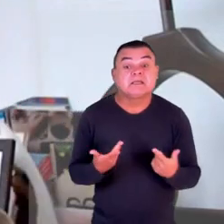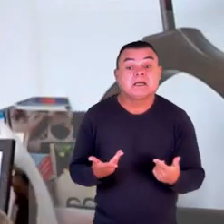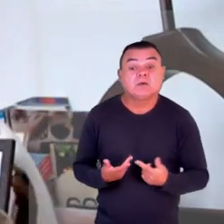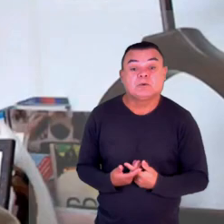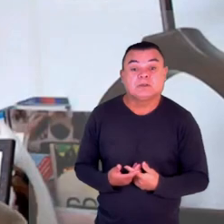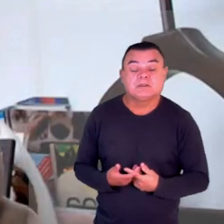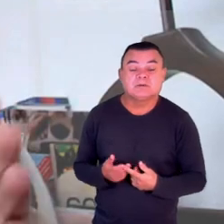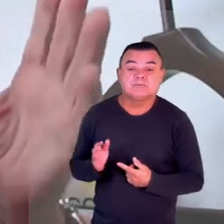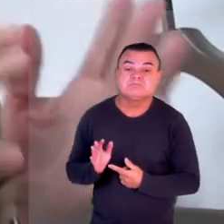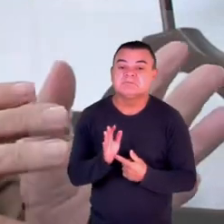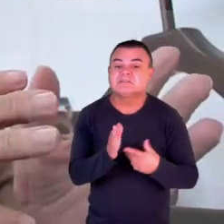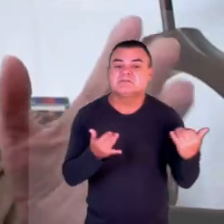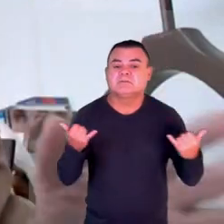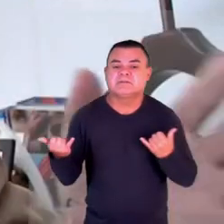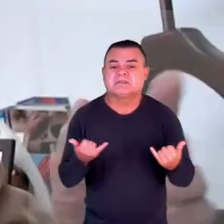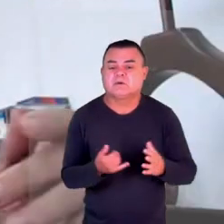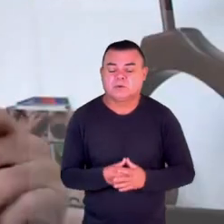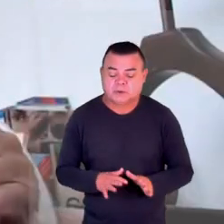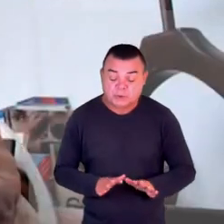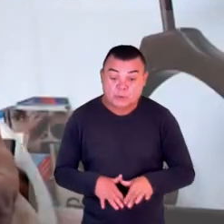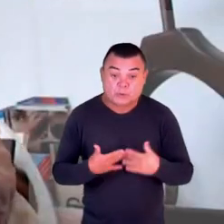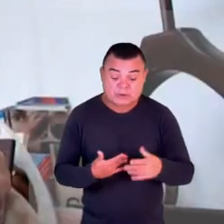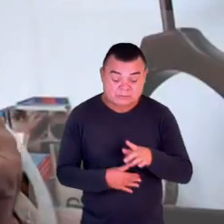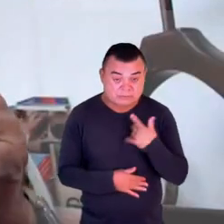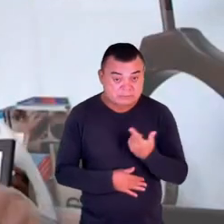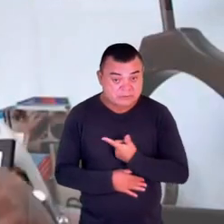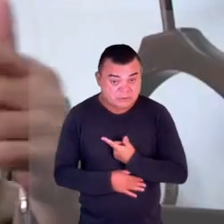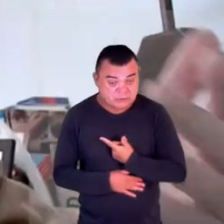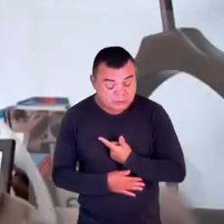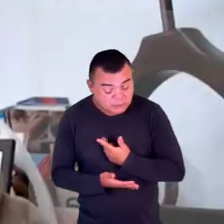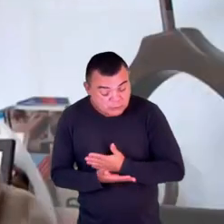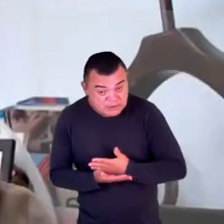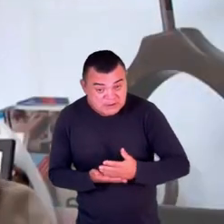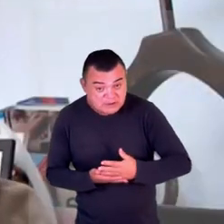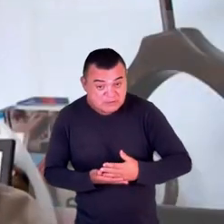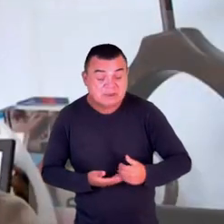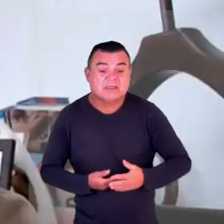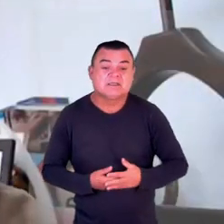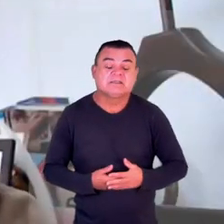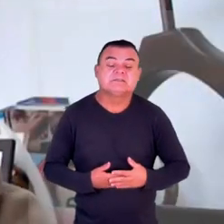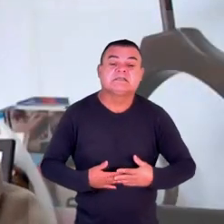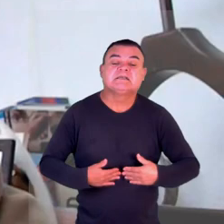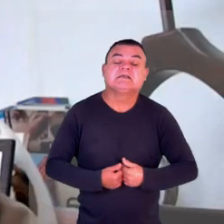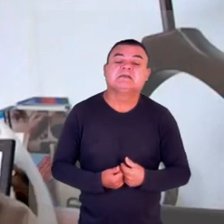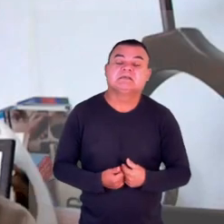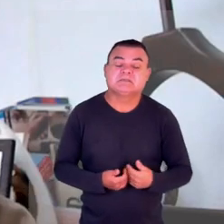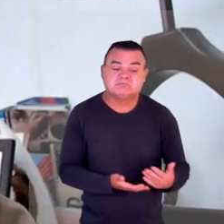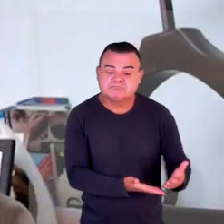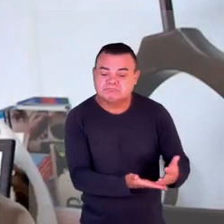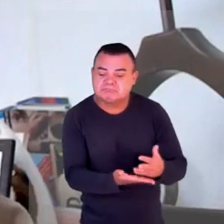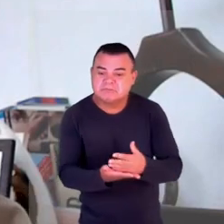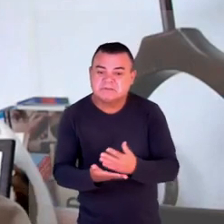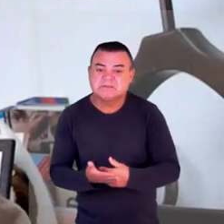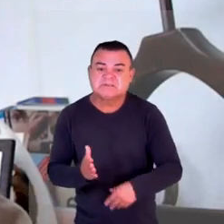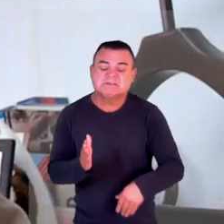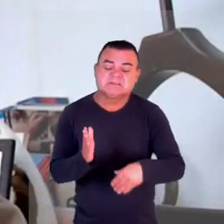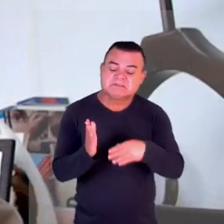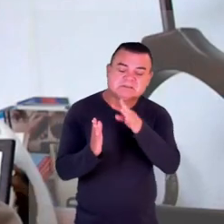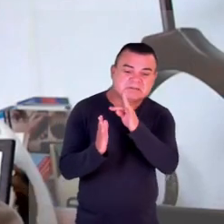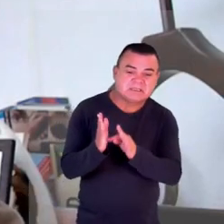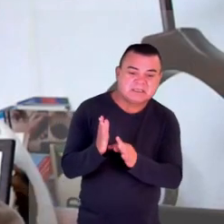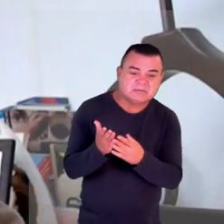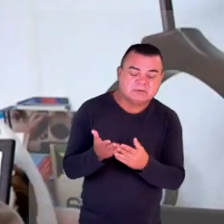porque nós quando começamos a implementar esse termo de cooperação eram 30